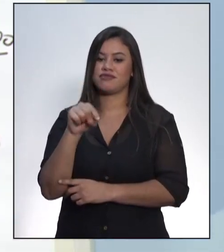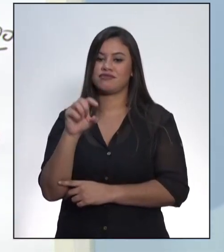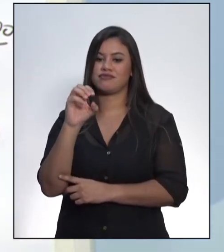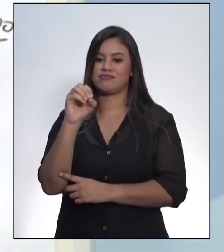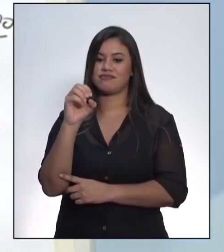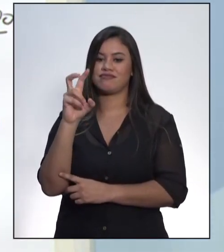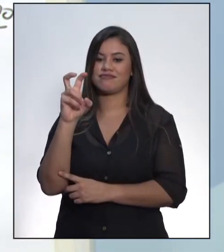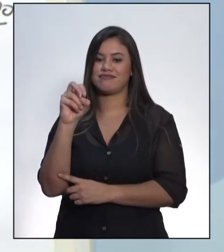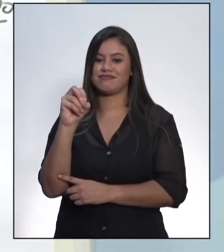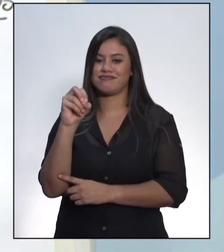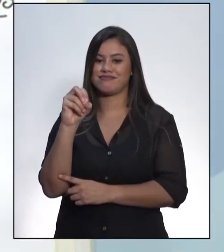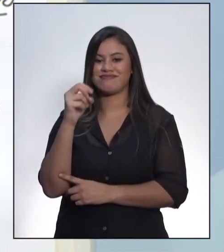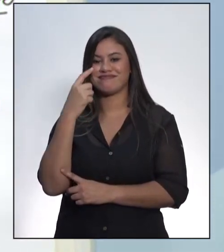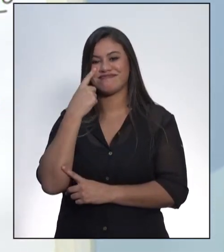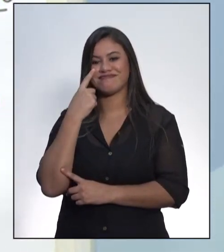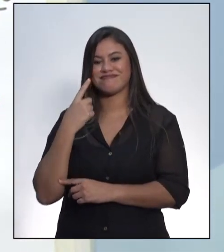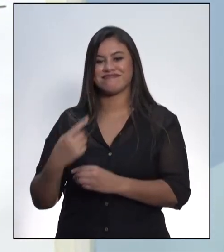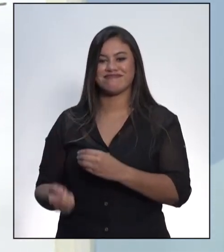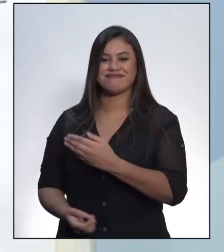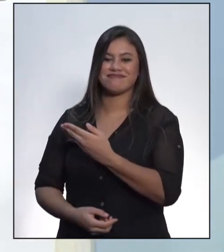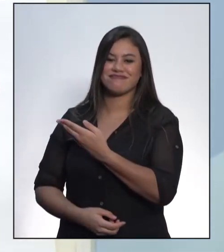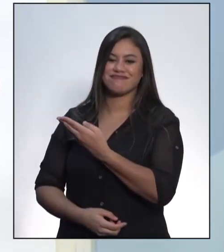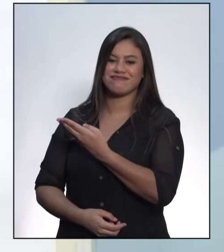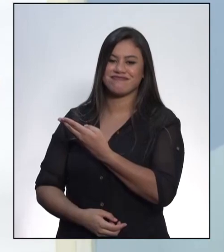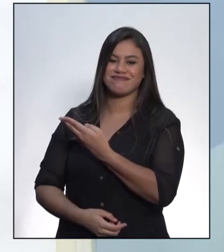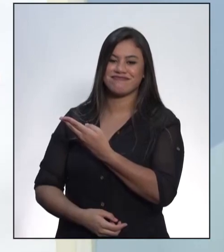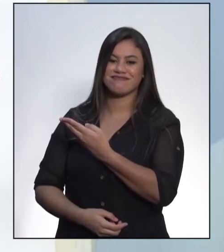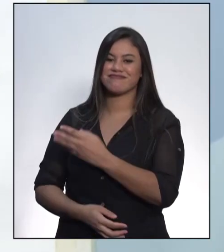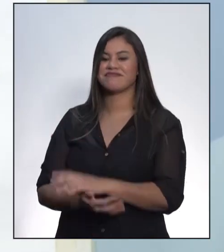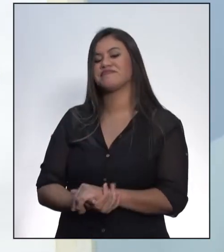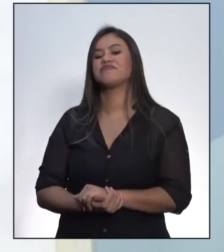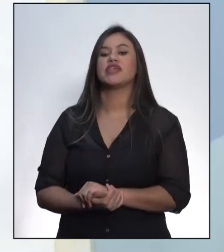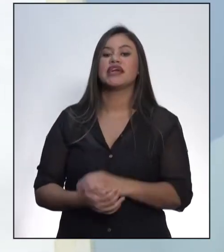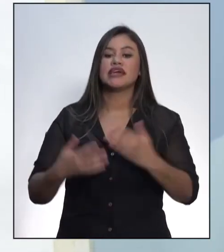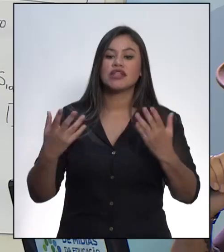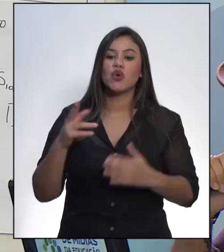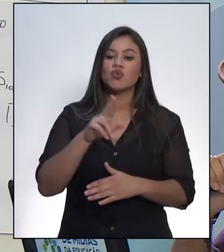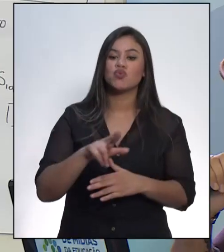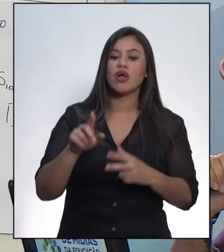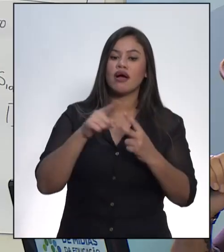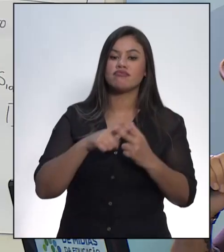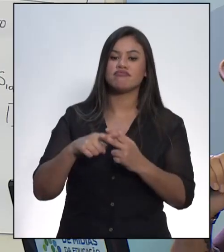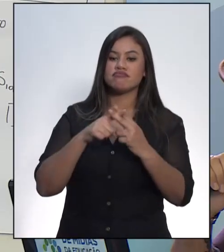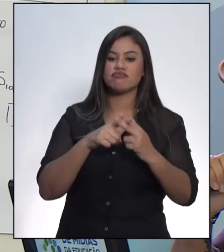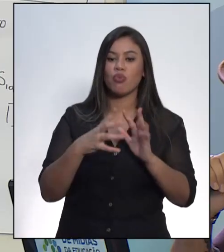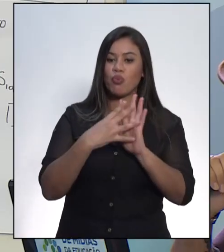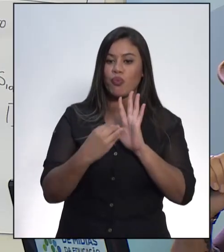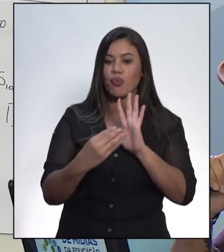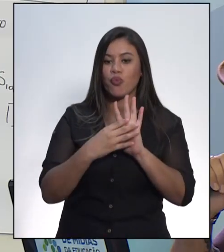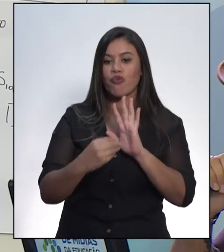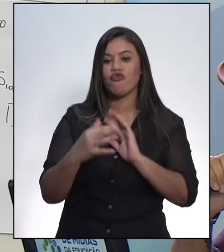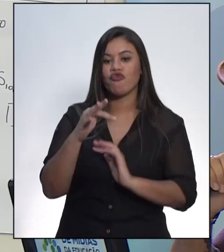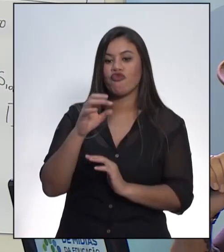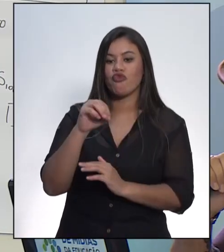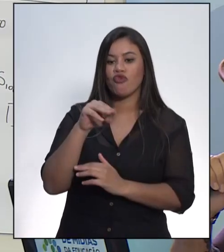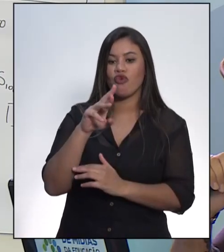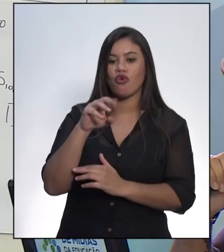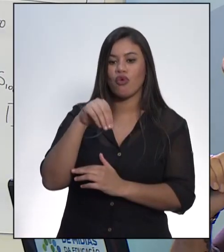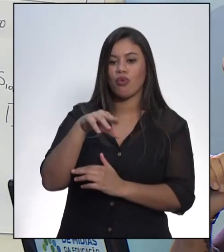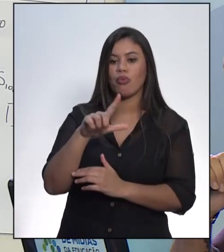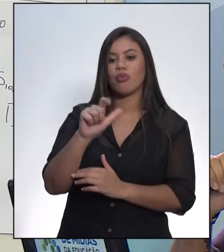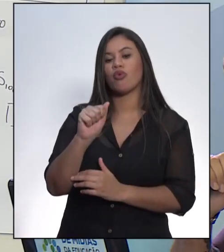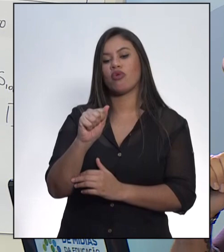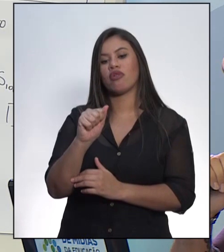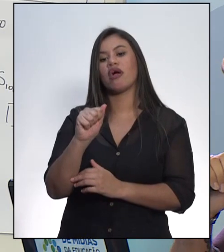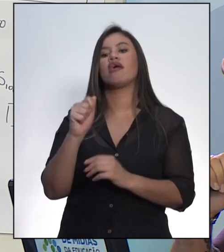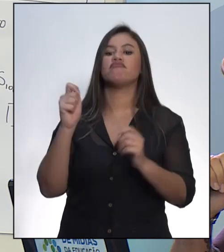5.050. Então, essa ideia, né, de utilizar essa ferramenta é para facilitar o trabalho de vocês. Tomem